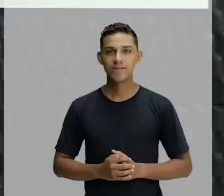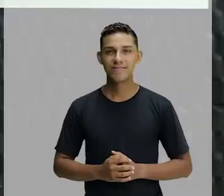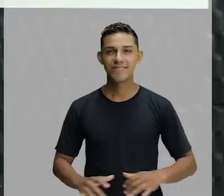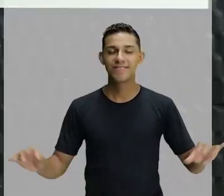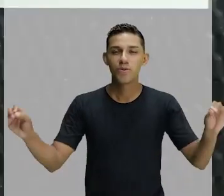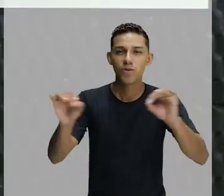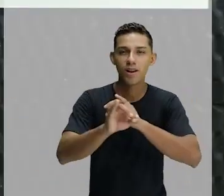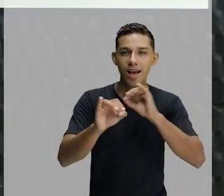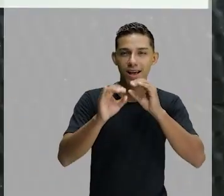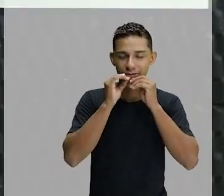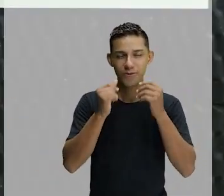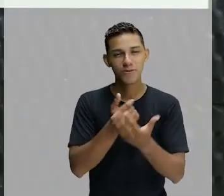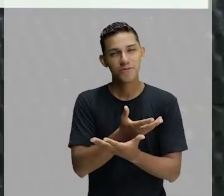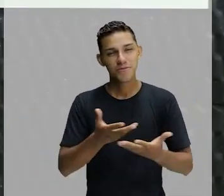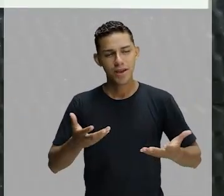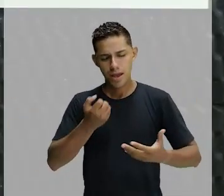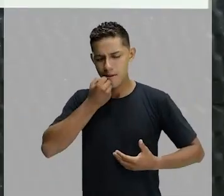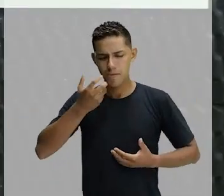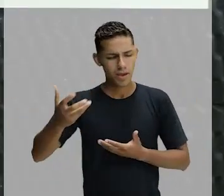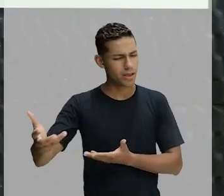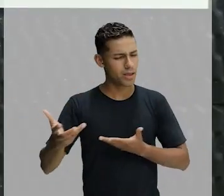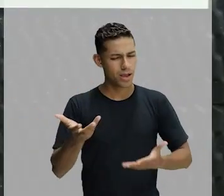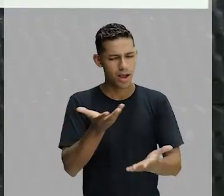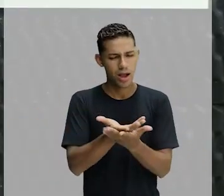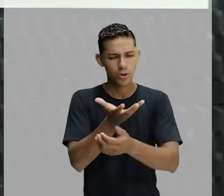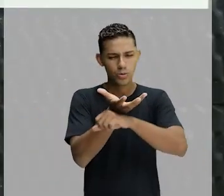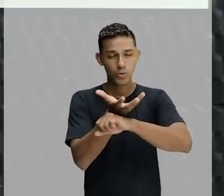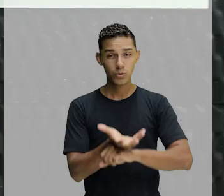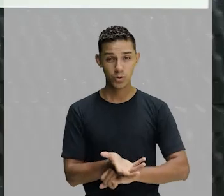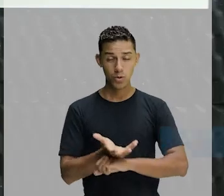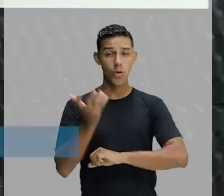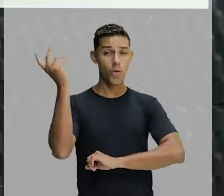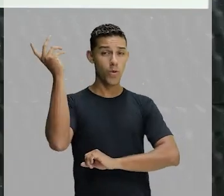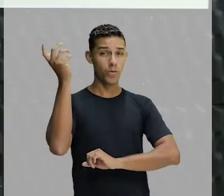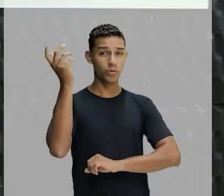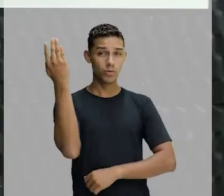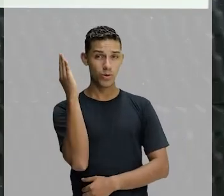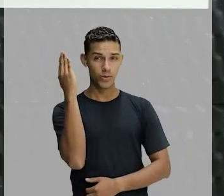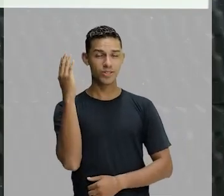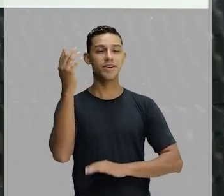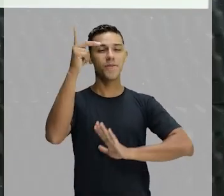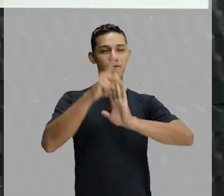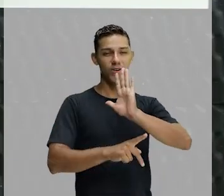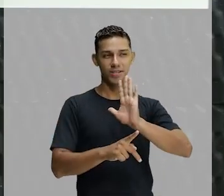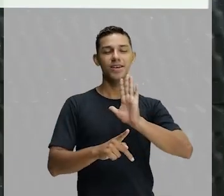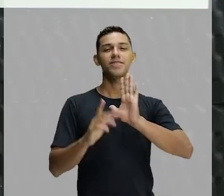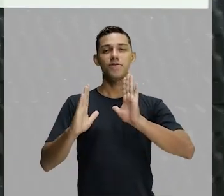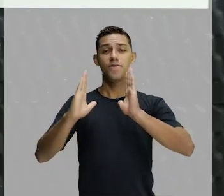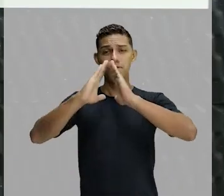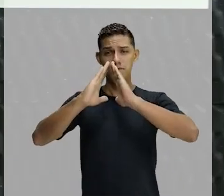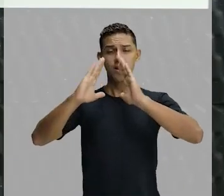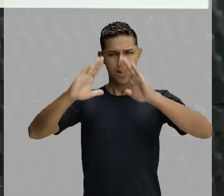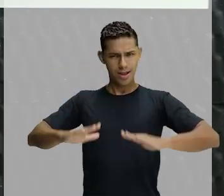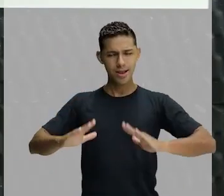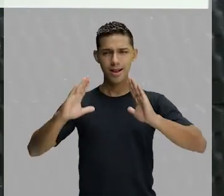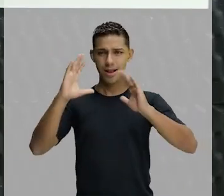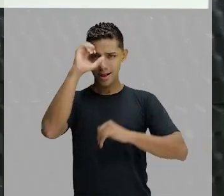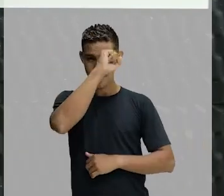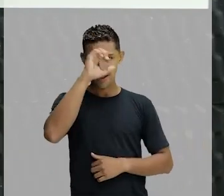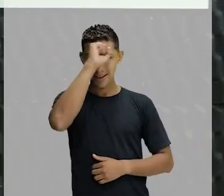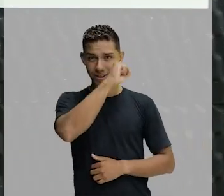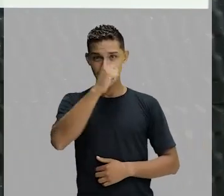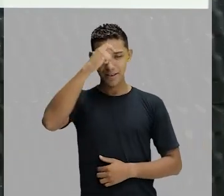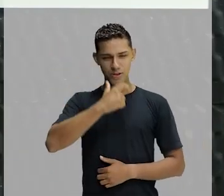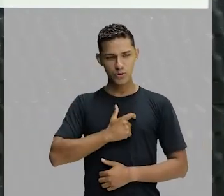E aí, pessoal, tudo bem? Sejam bem-vindos a mais uma aula do Fica em Casa Aprendendo. Eu sou o professor Celso Ramos. Na aula de Biologia, nós vamos trabalhar